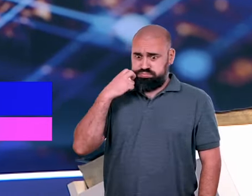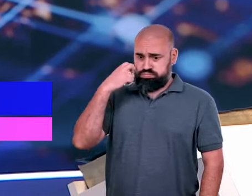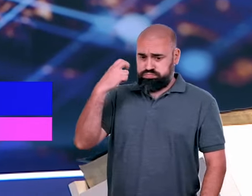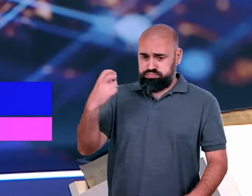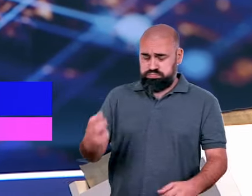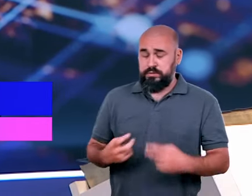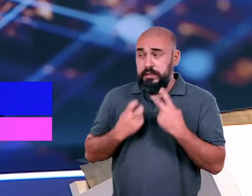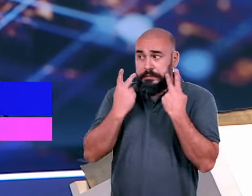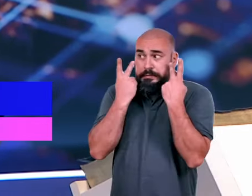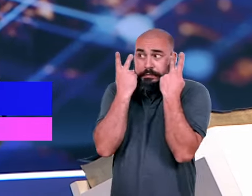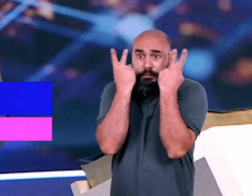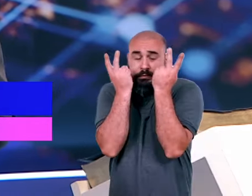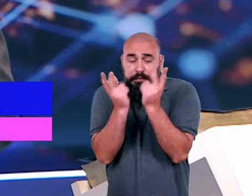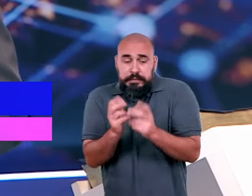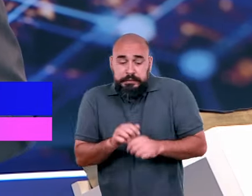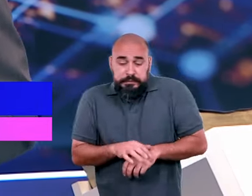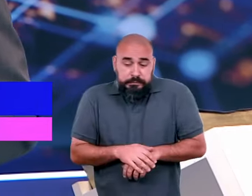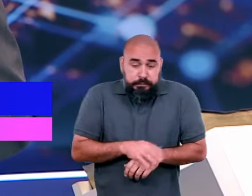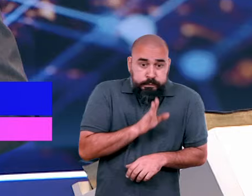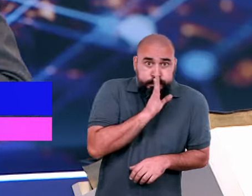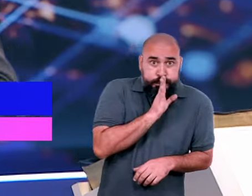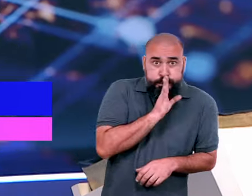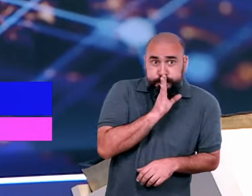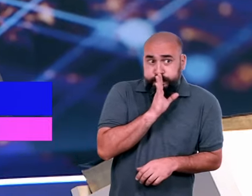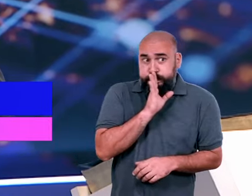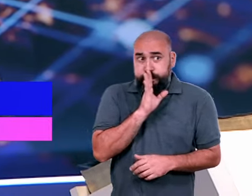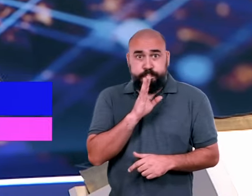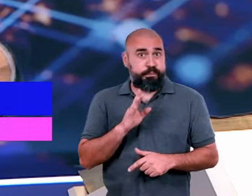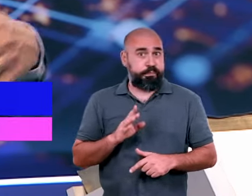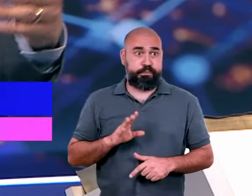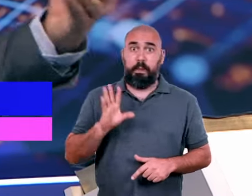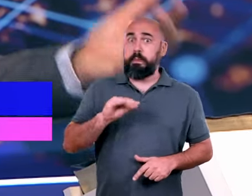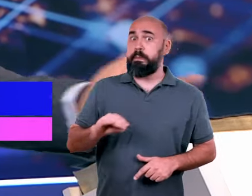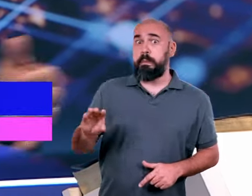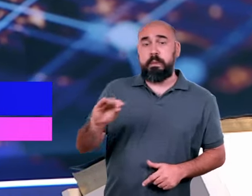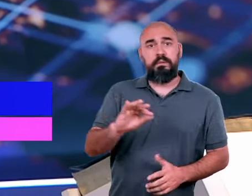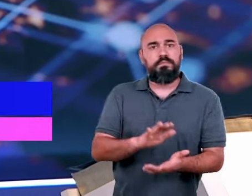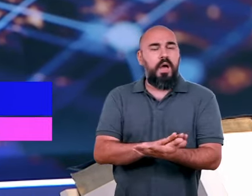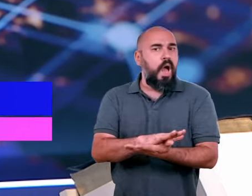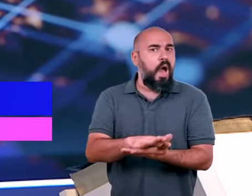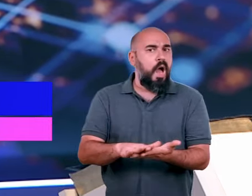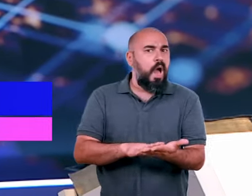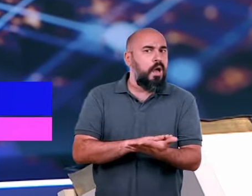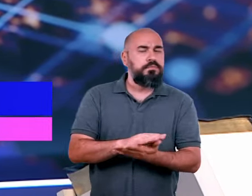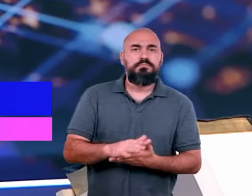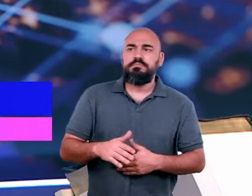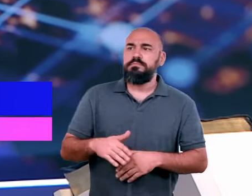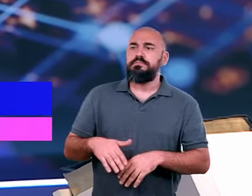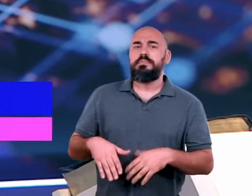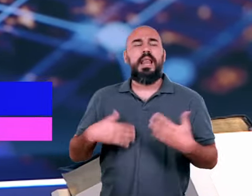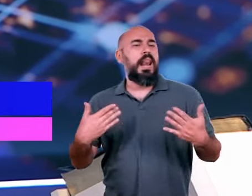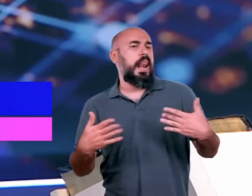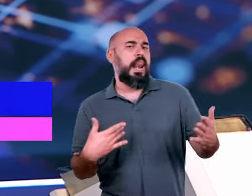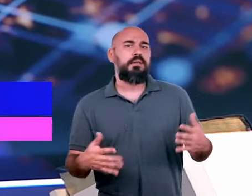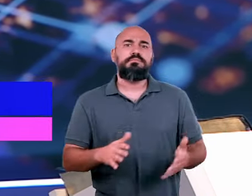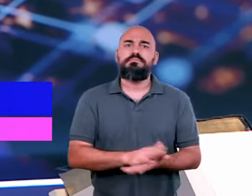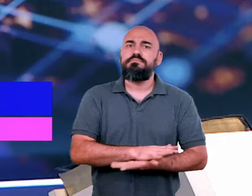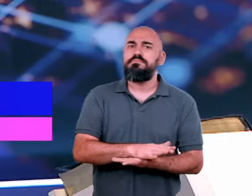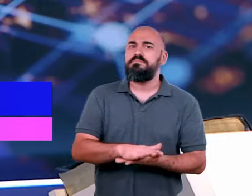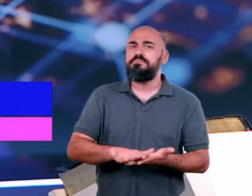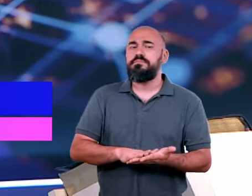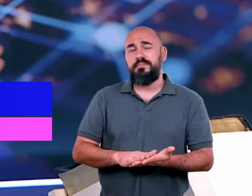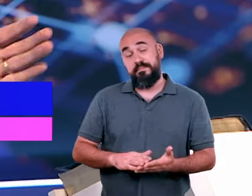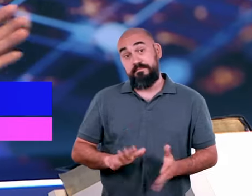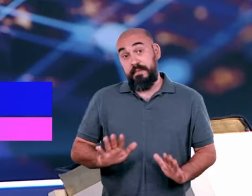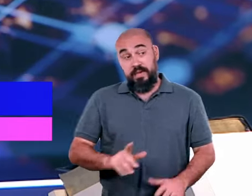um adolescente tímido. Eu falava pouco. Eu não era muito comunicativo. E quando eu decidi que